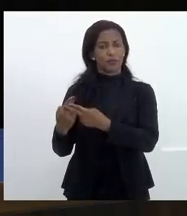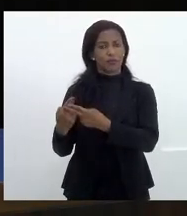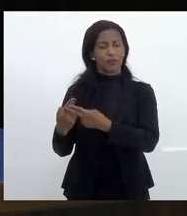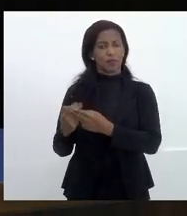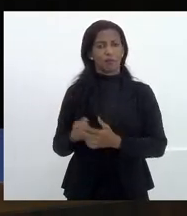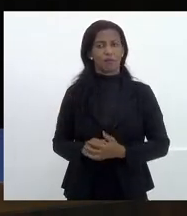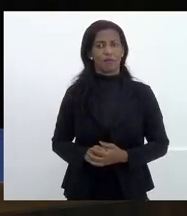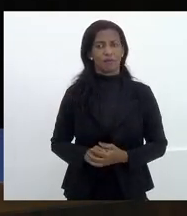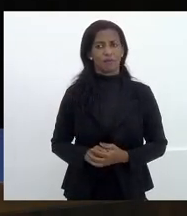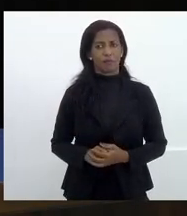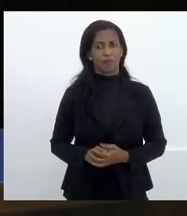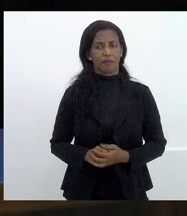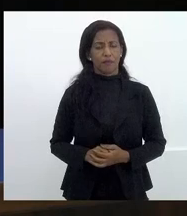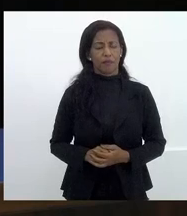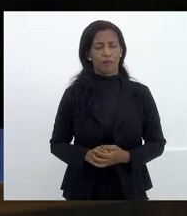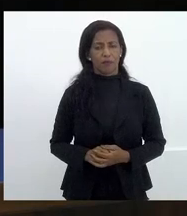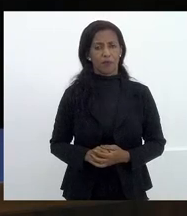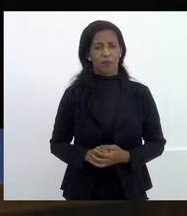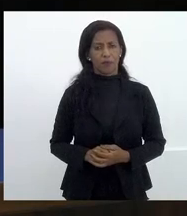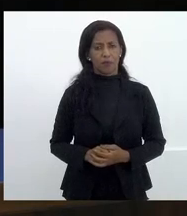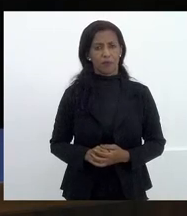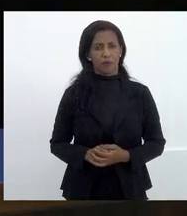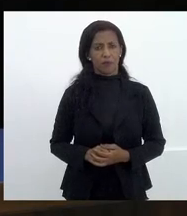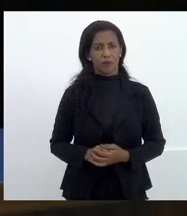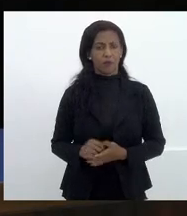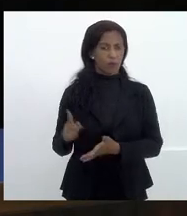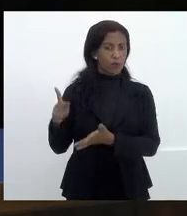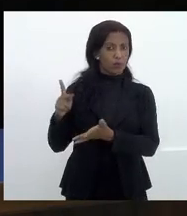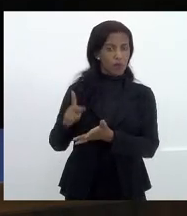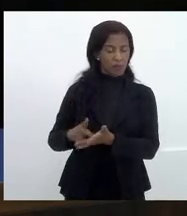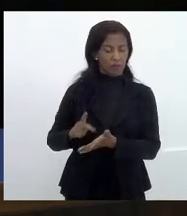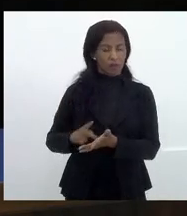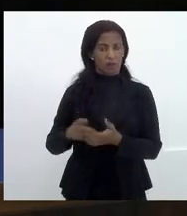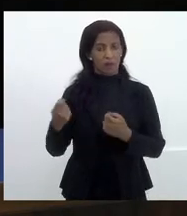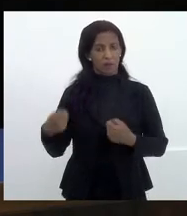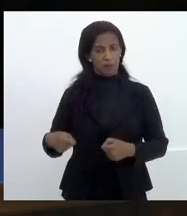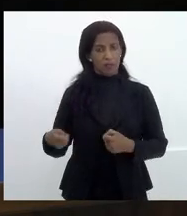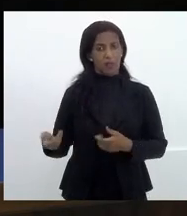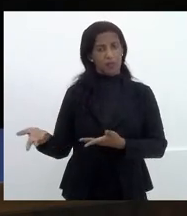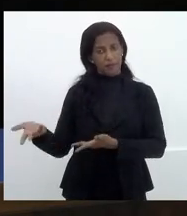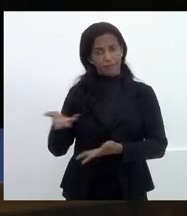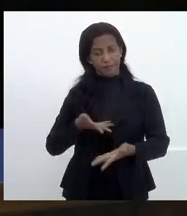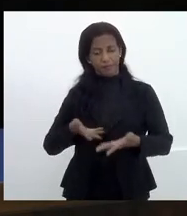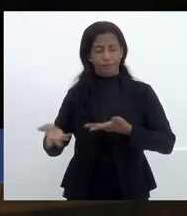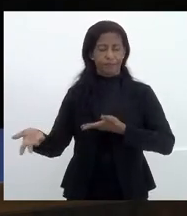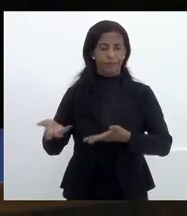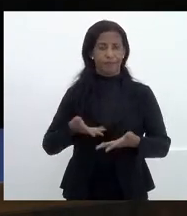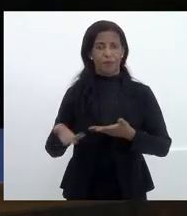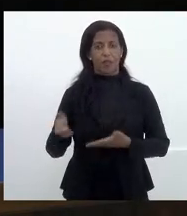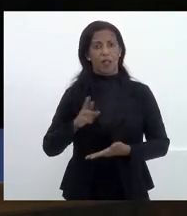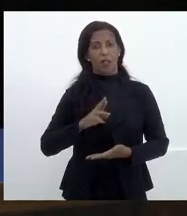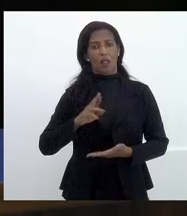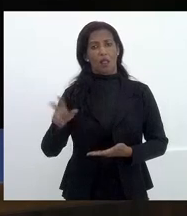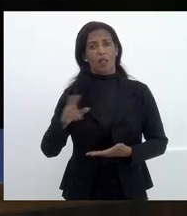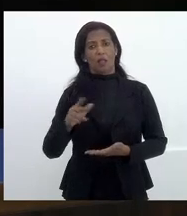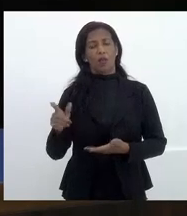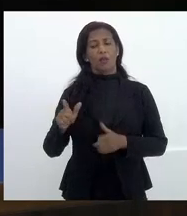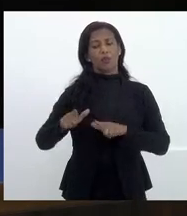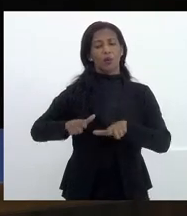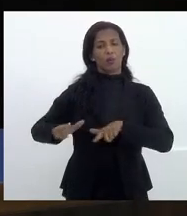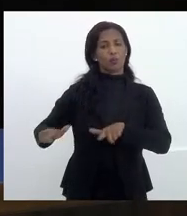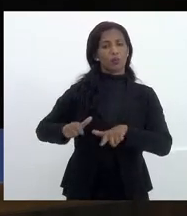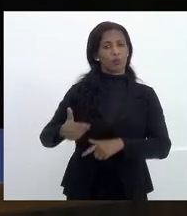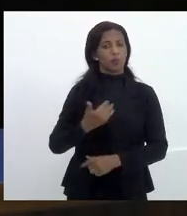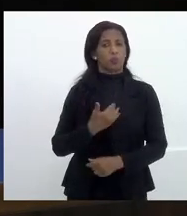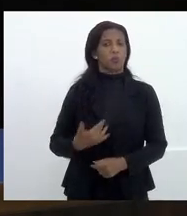o ônus É que na verdade precisa ser repartido né não é só o servidor